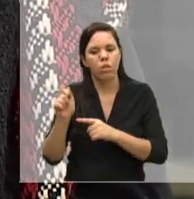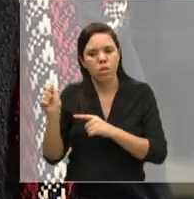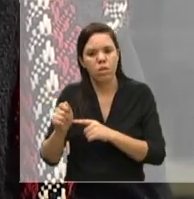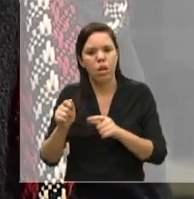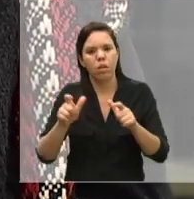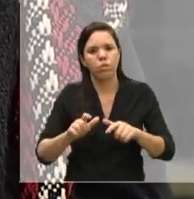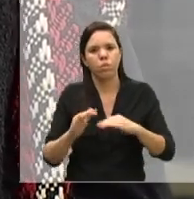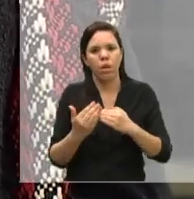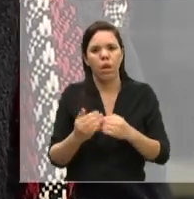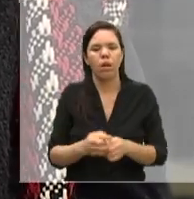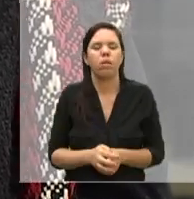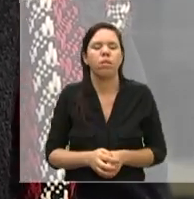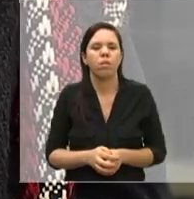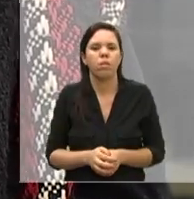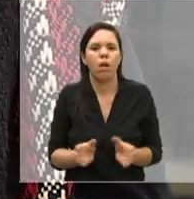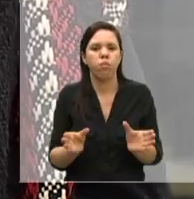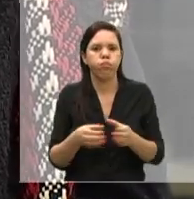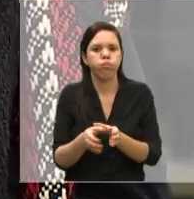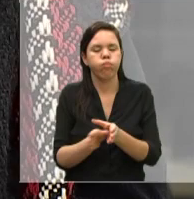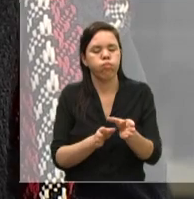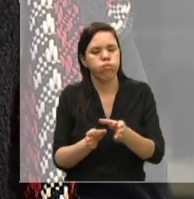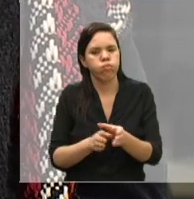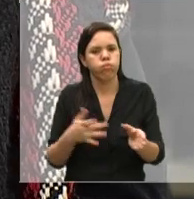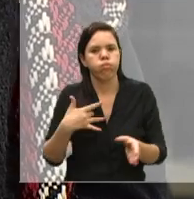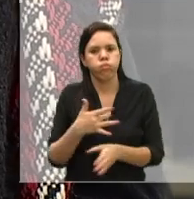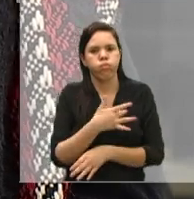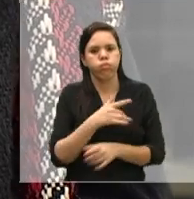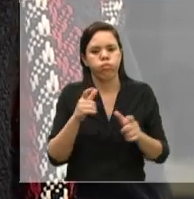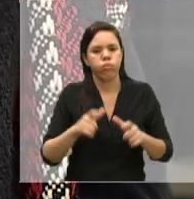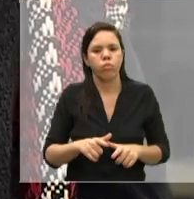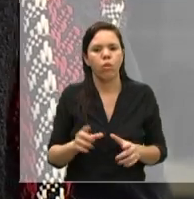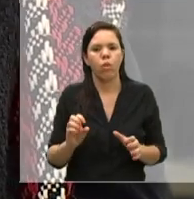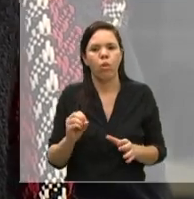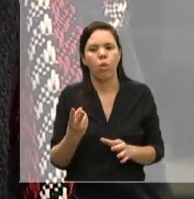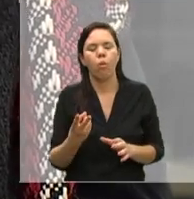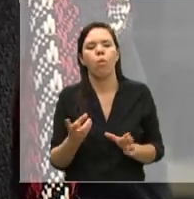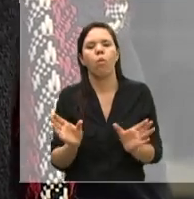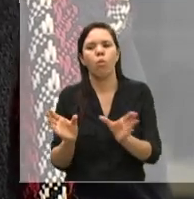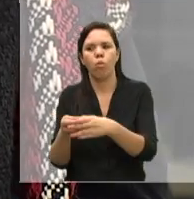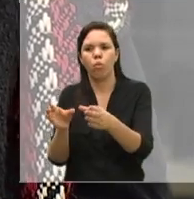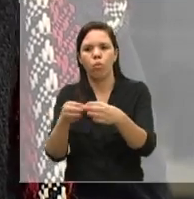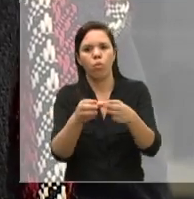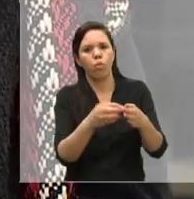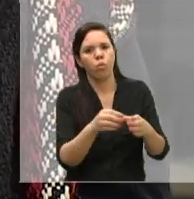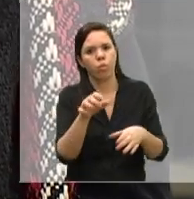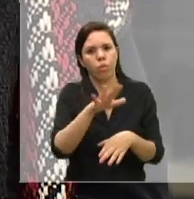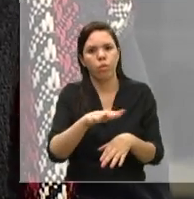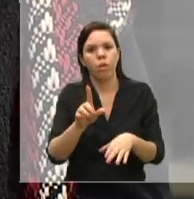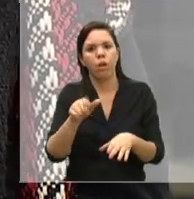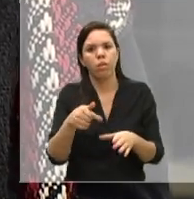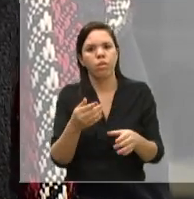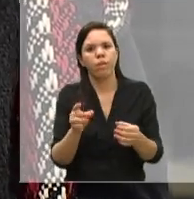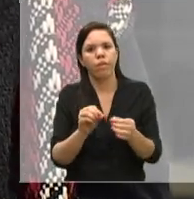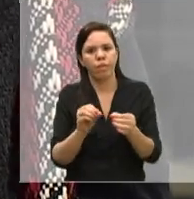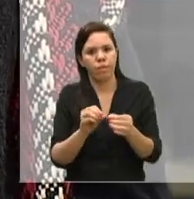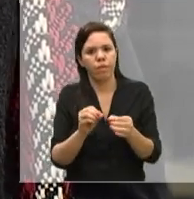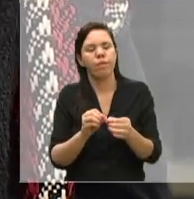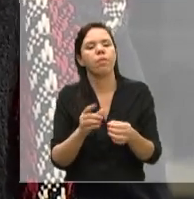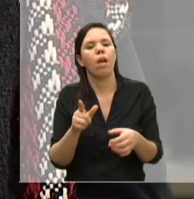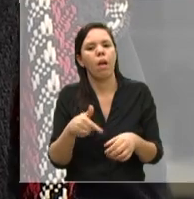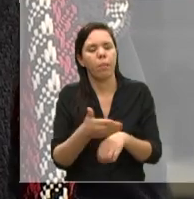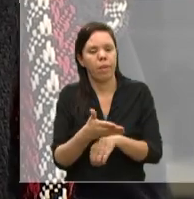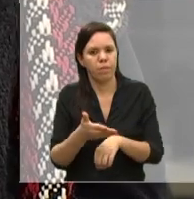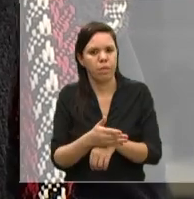seja num conselho local de saúde, seja num coletivo. Isso faz parte, isso é